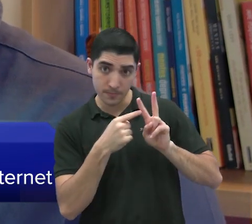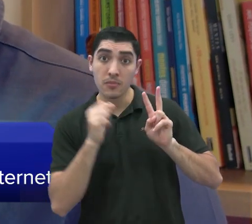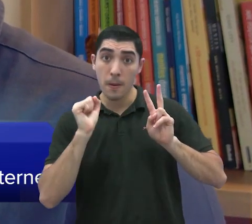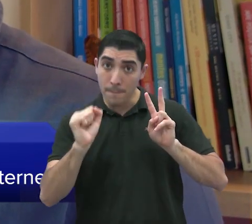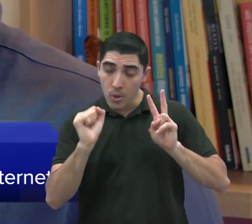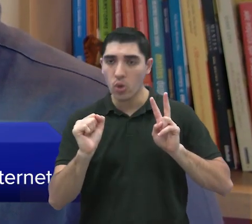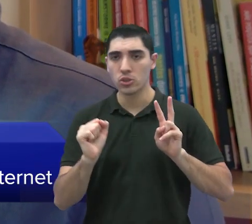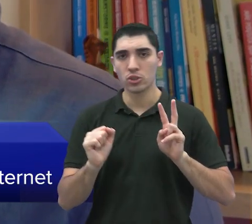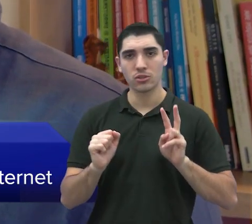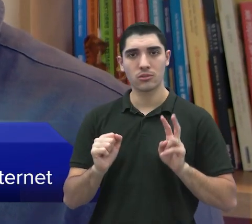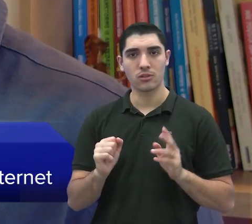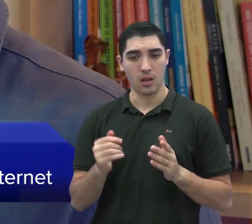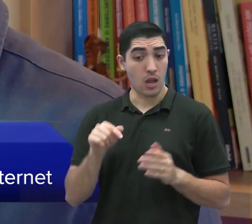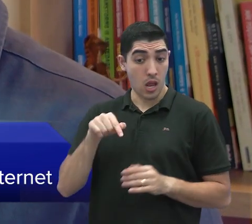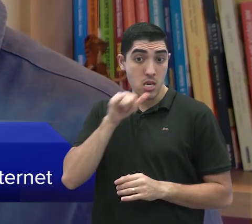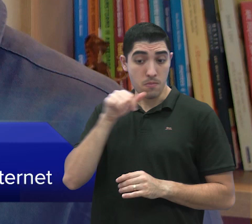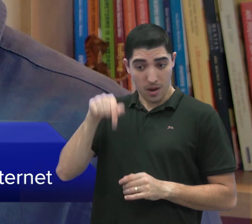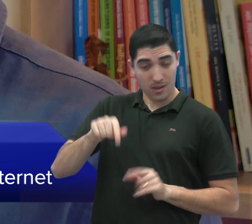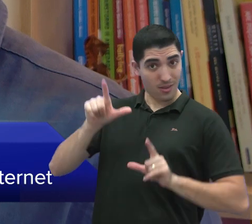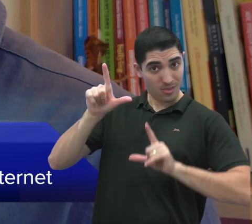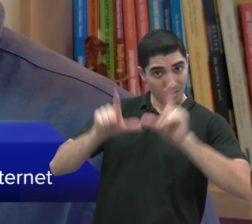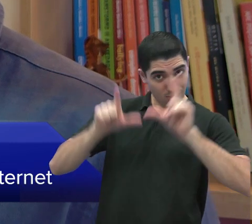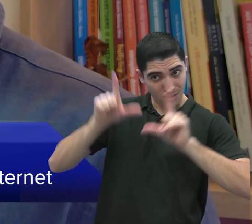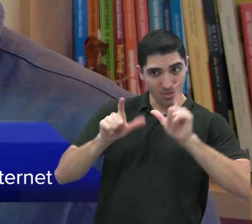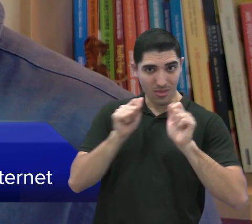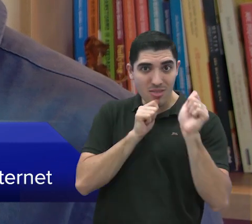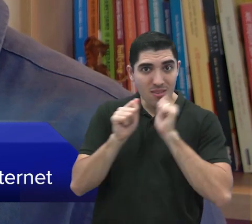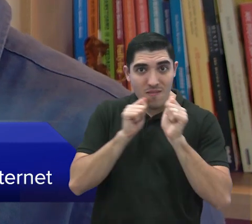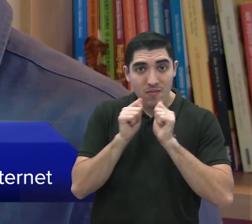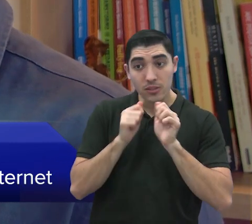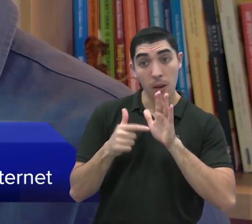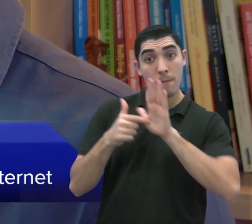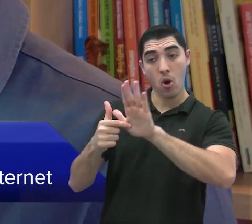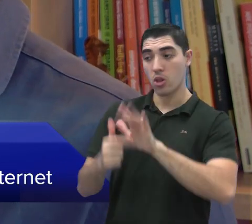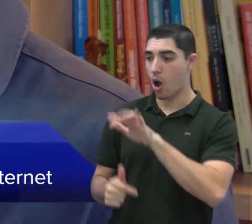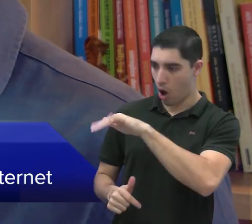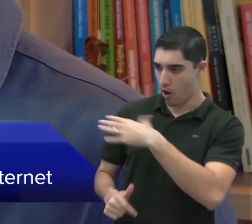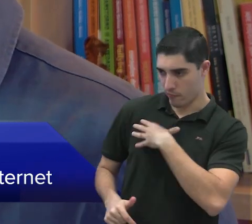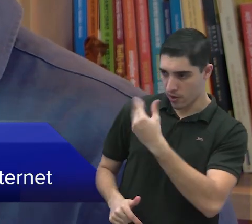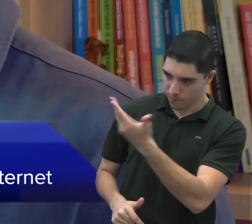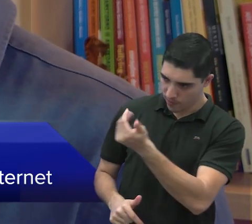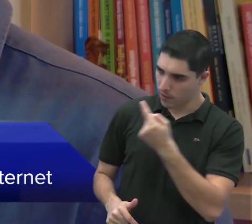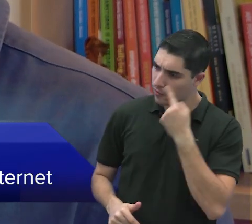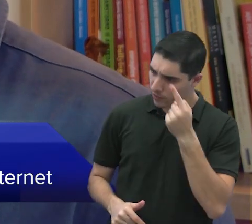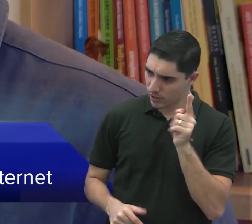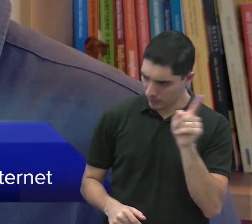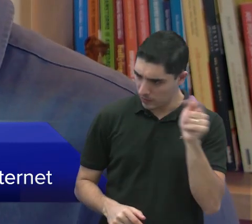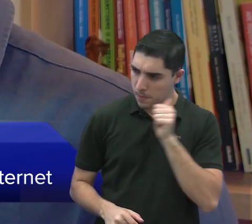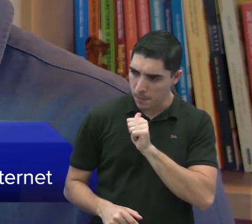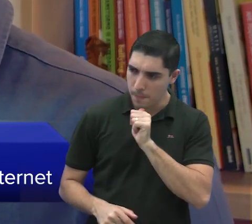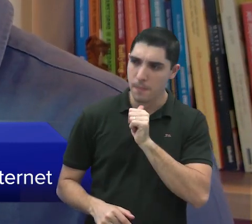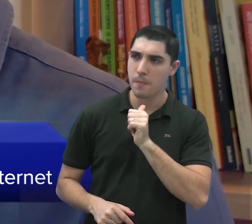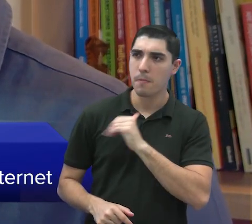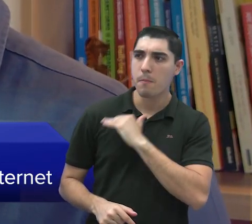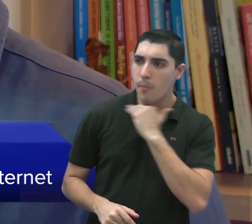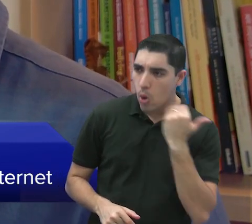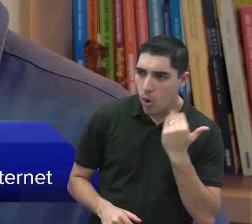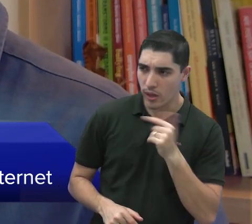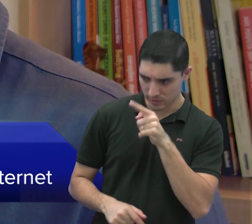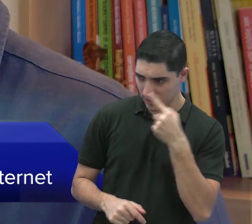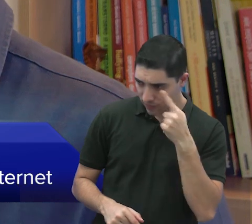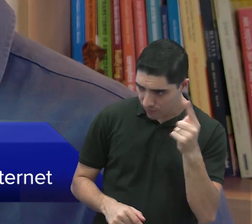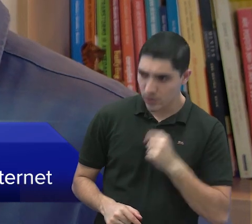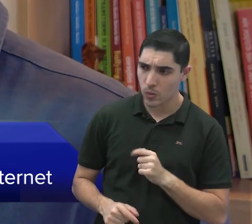exemplo, pegar essa entrevista ou essa notícia, levar para eles e falar: filho, você viu o que